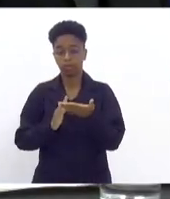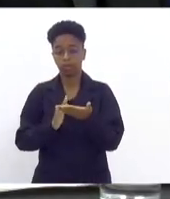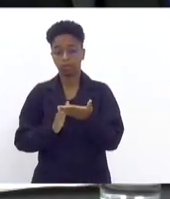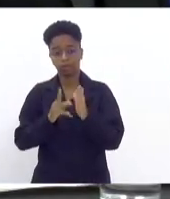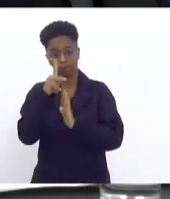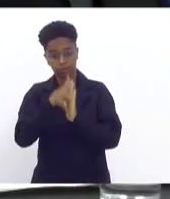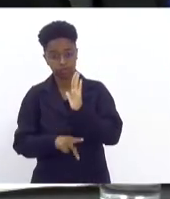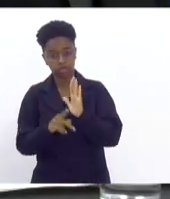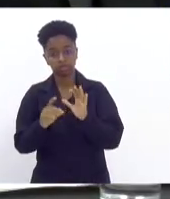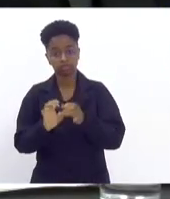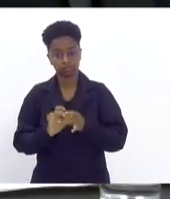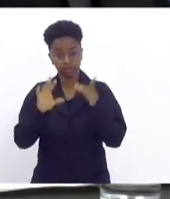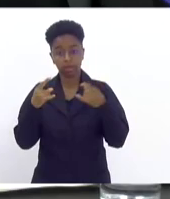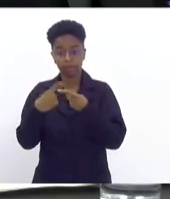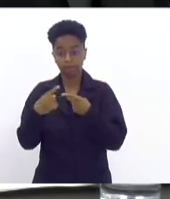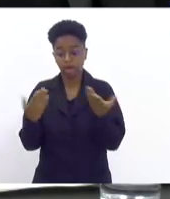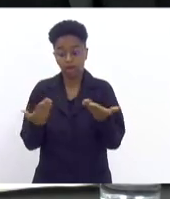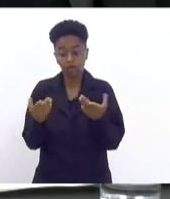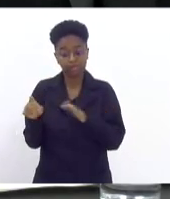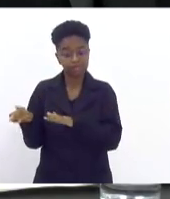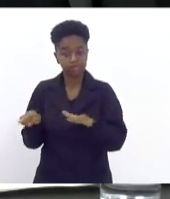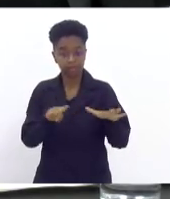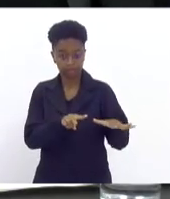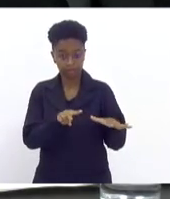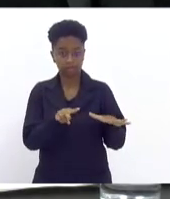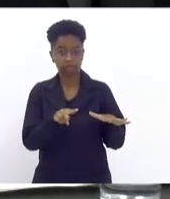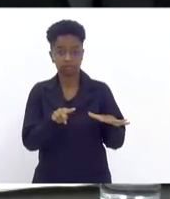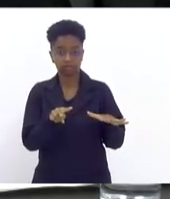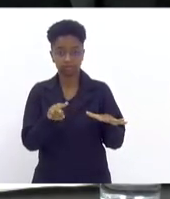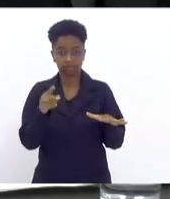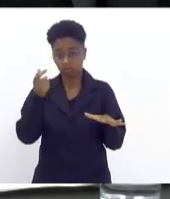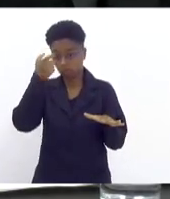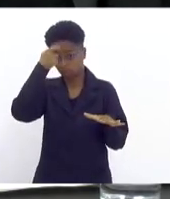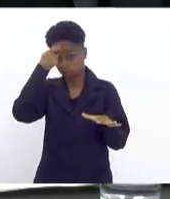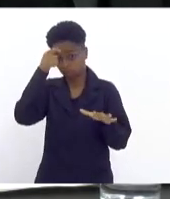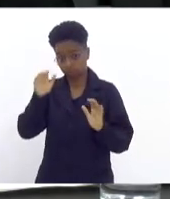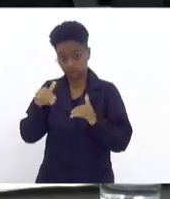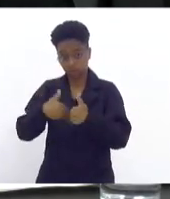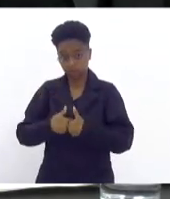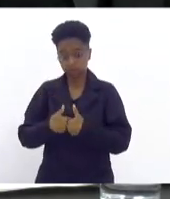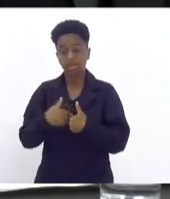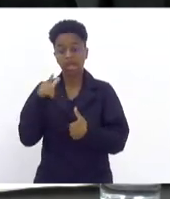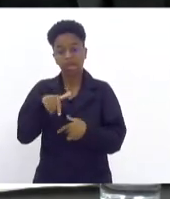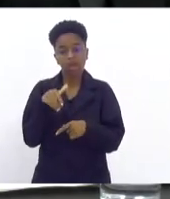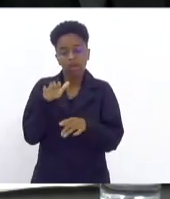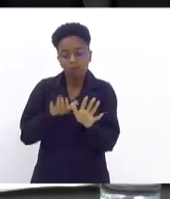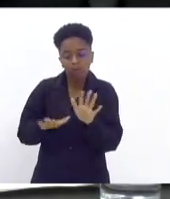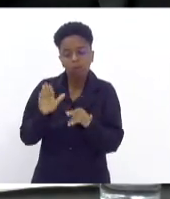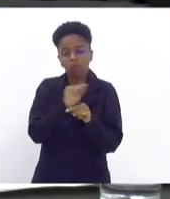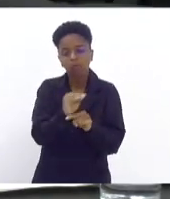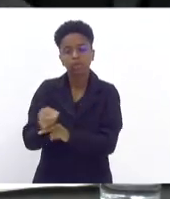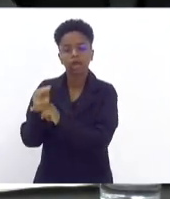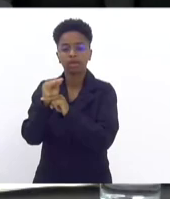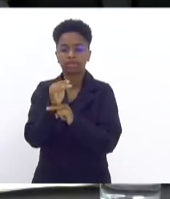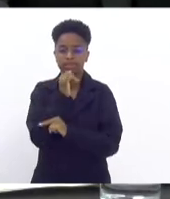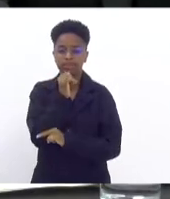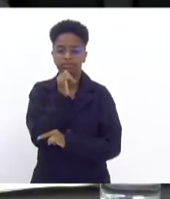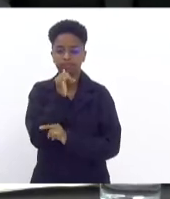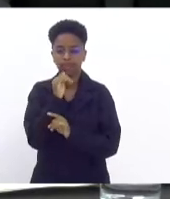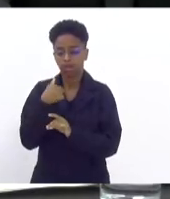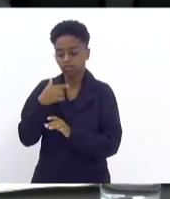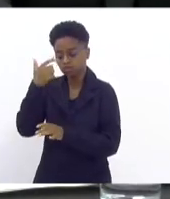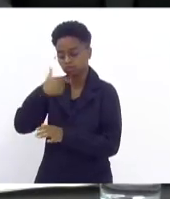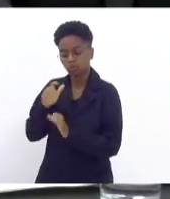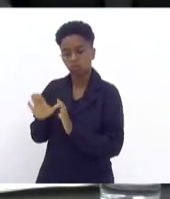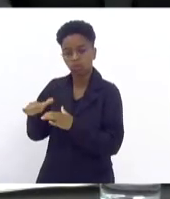que nós estamos na semana, inclusive, do autismo, né, desse cuidado. Eu, como presidente da Comissão da